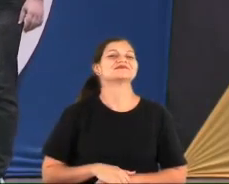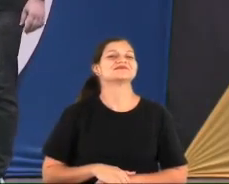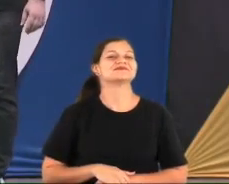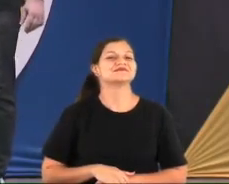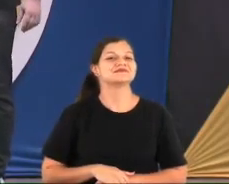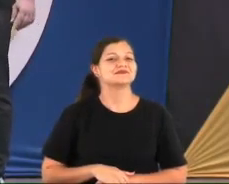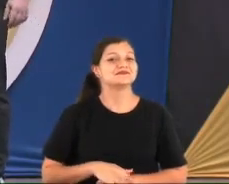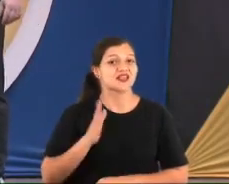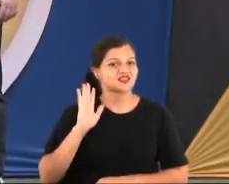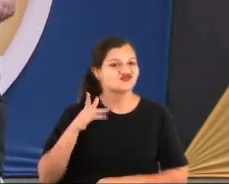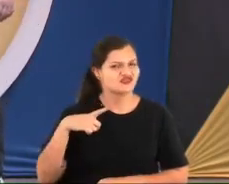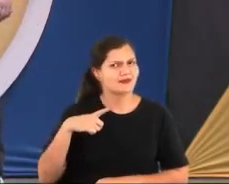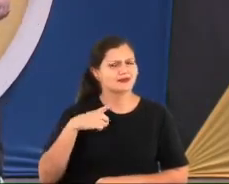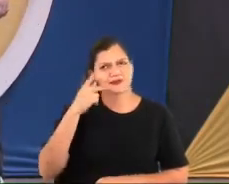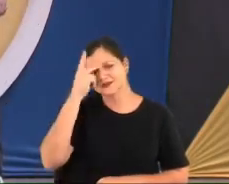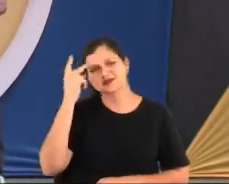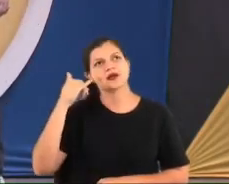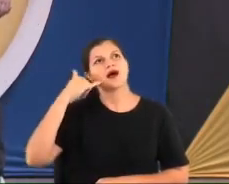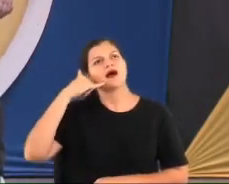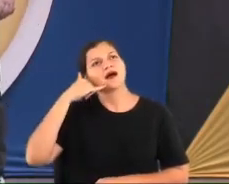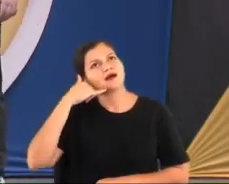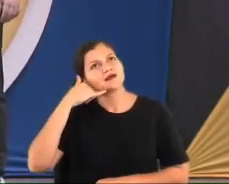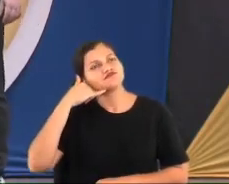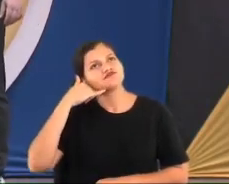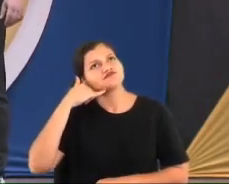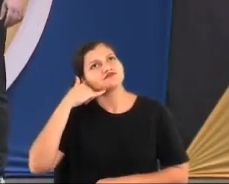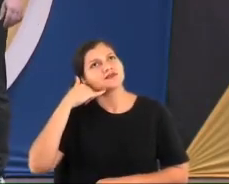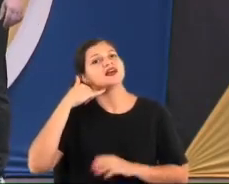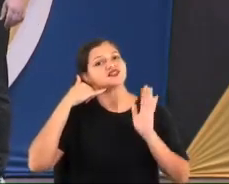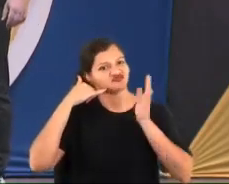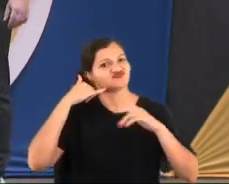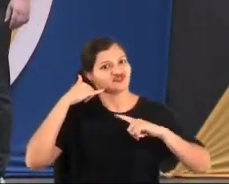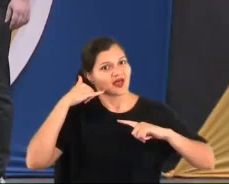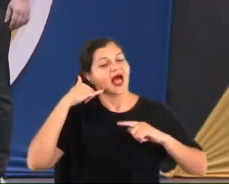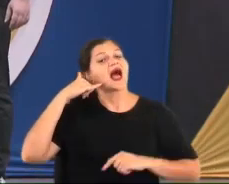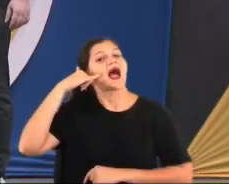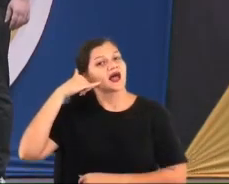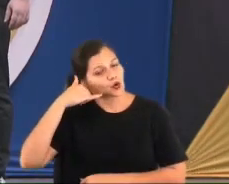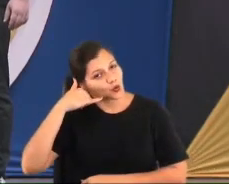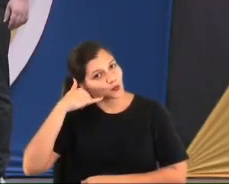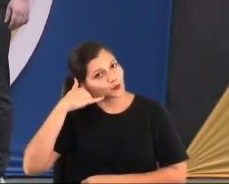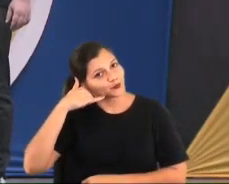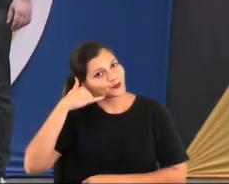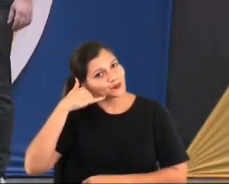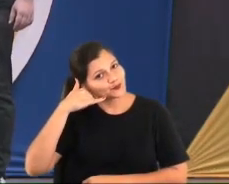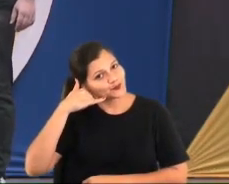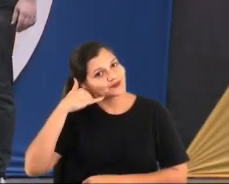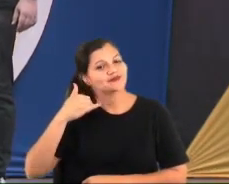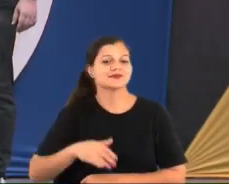Vamos lá, será que já tem alguém na linha? Vamos lá. Produção informou que já tem. Alô?